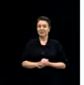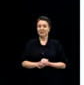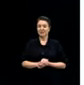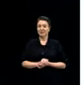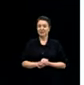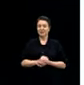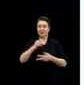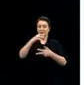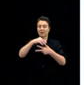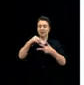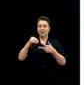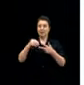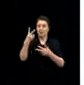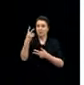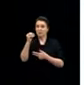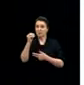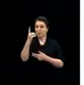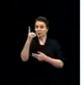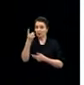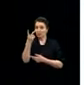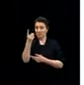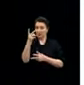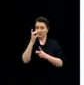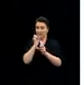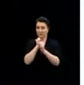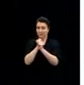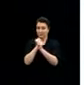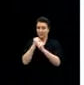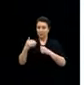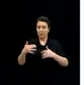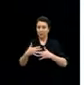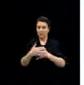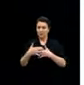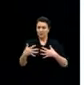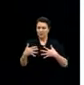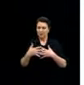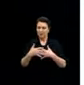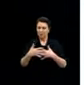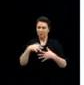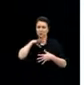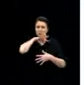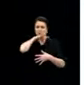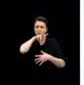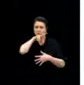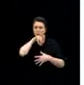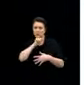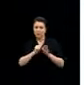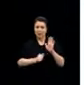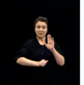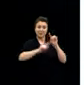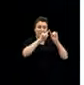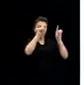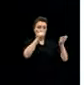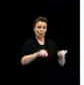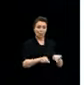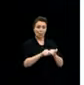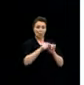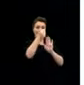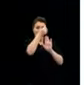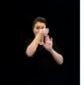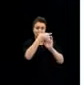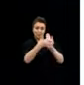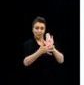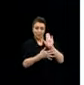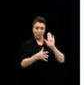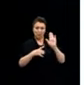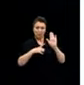Enem 2012. Os tecidos animais descritos no quadro são formados por